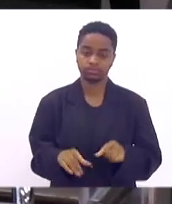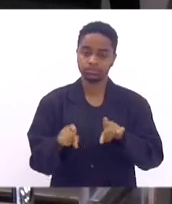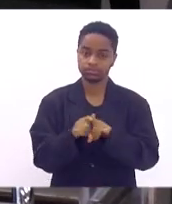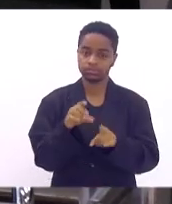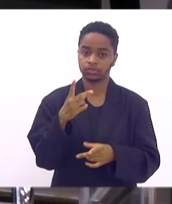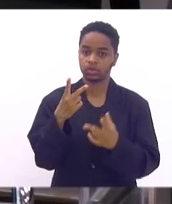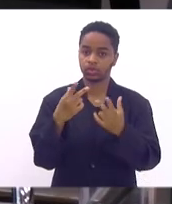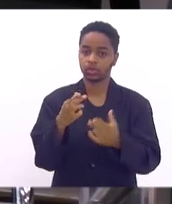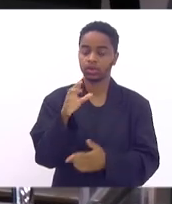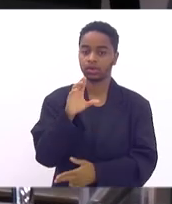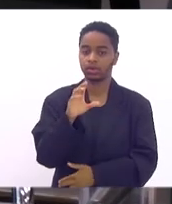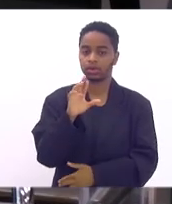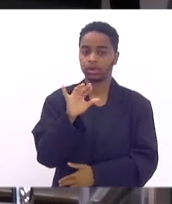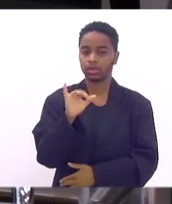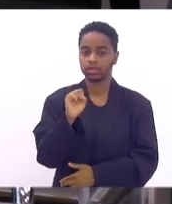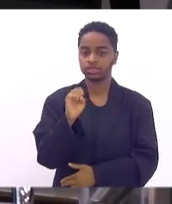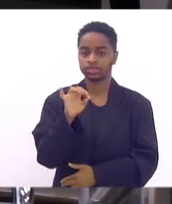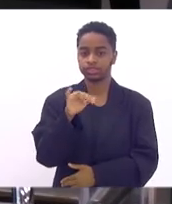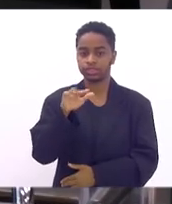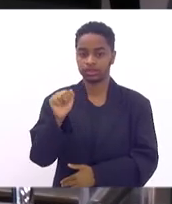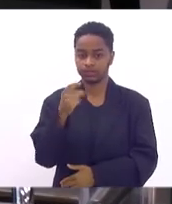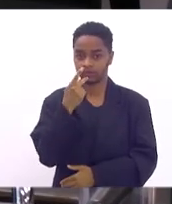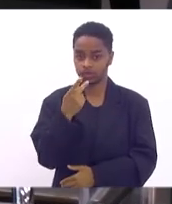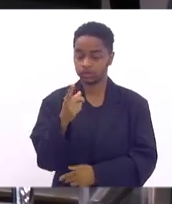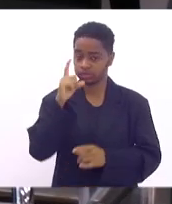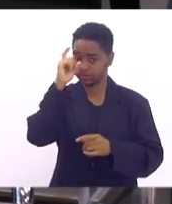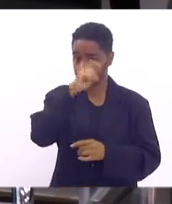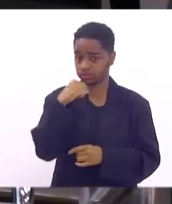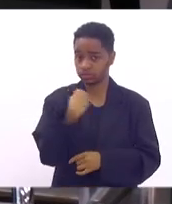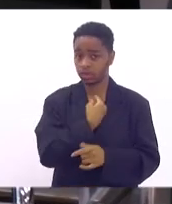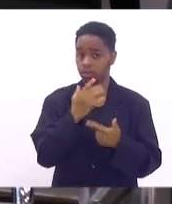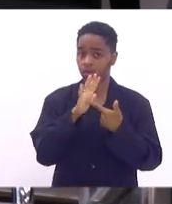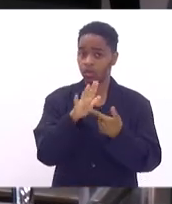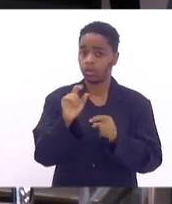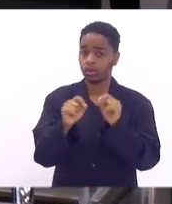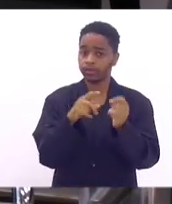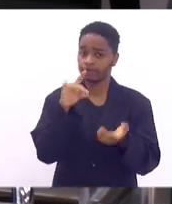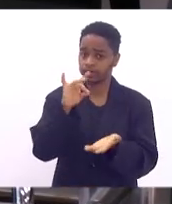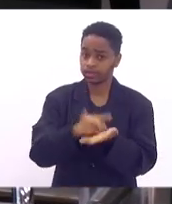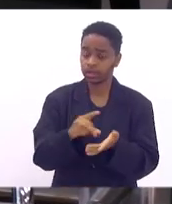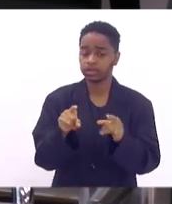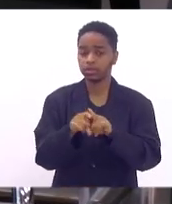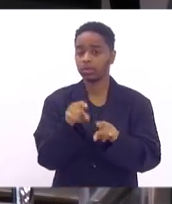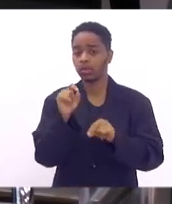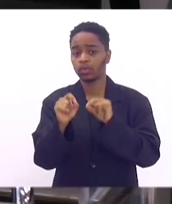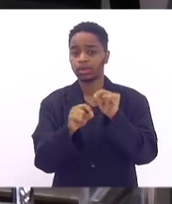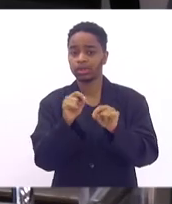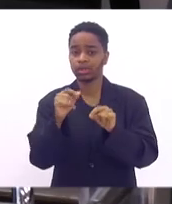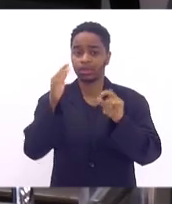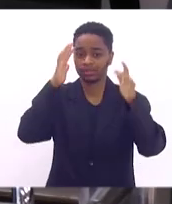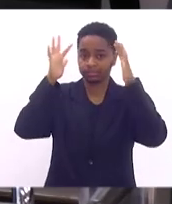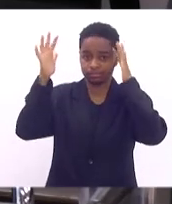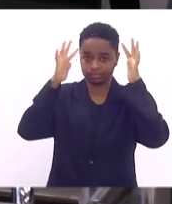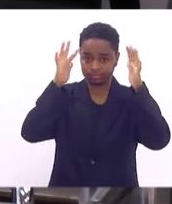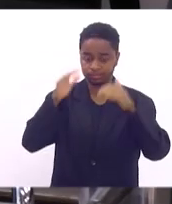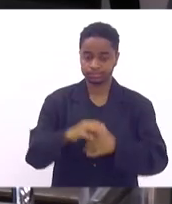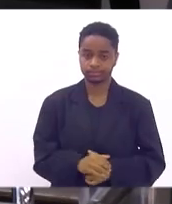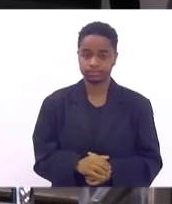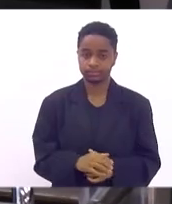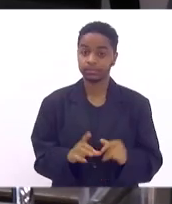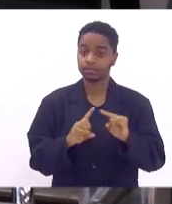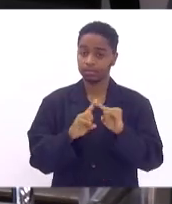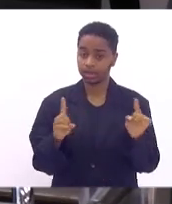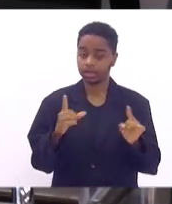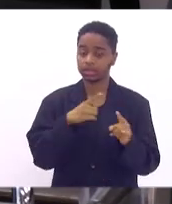colocou, é muito difícil a gente trabalhar o que, que é real, o que, que é do campo da paranoia e do delírio. Mas que tem